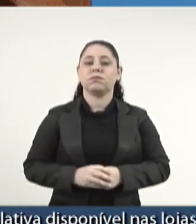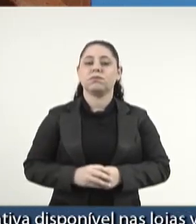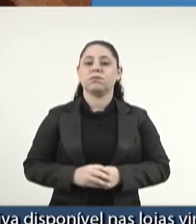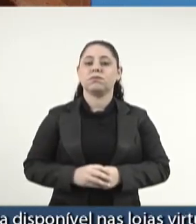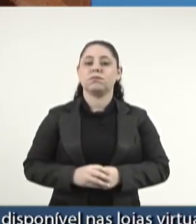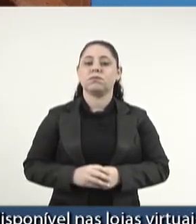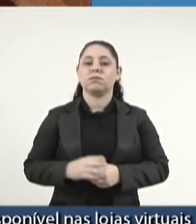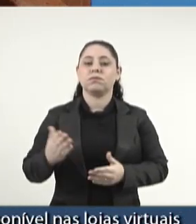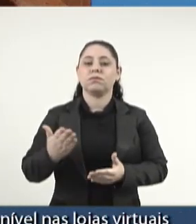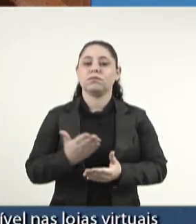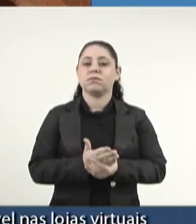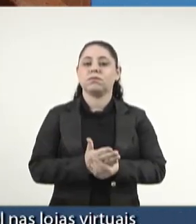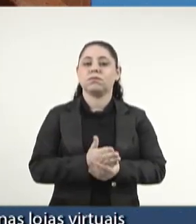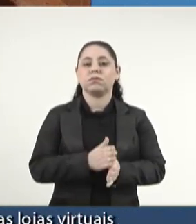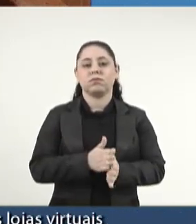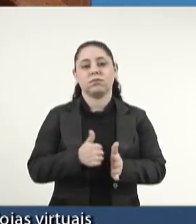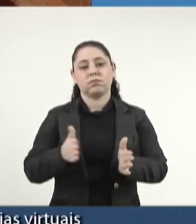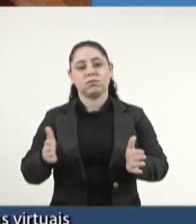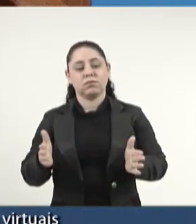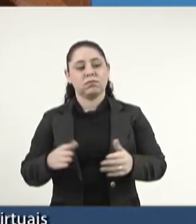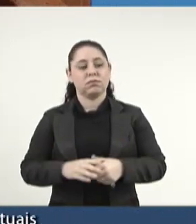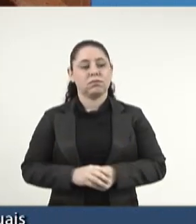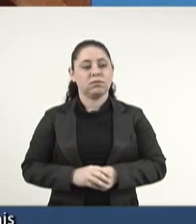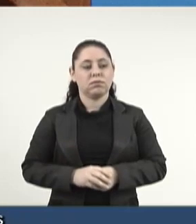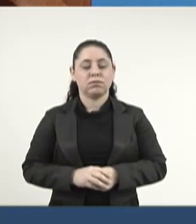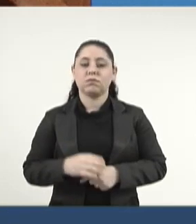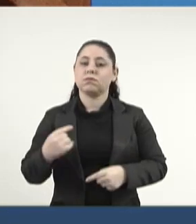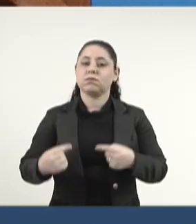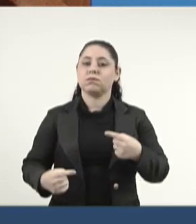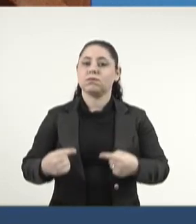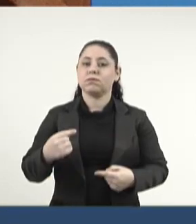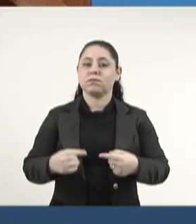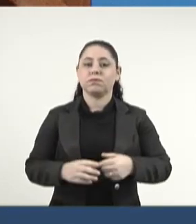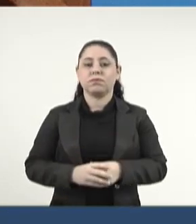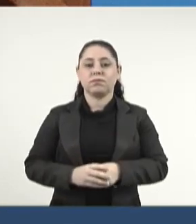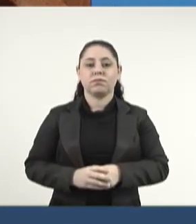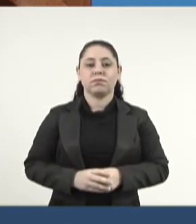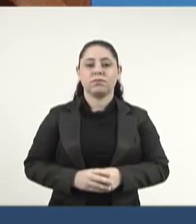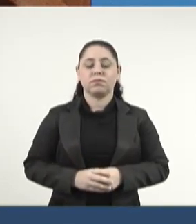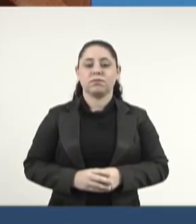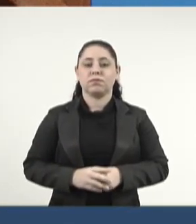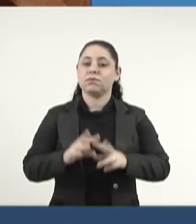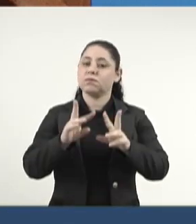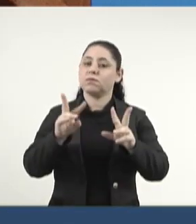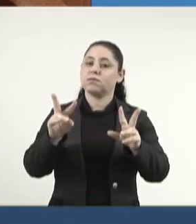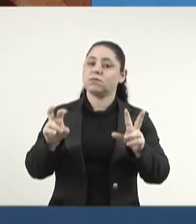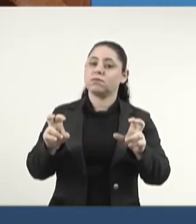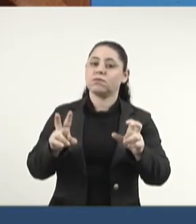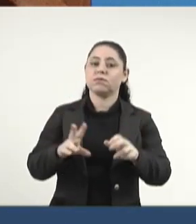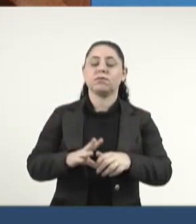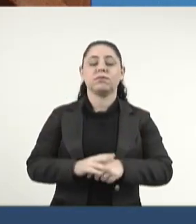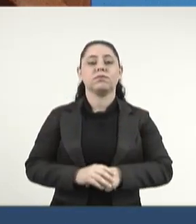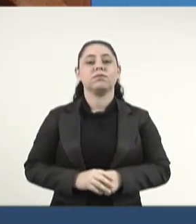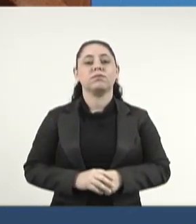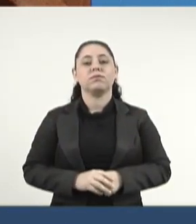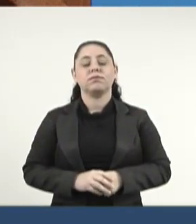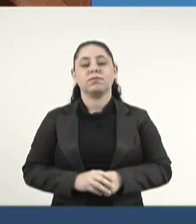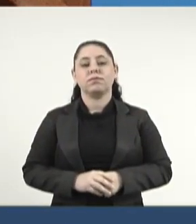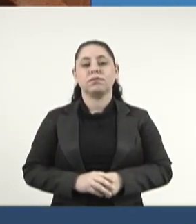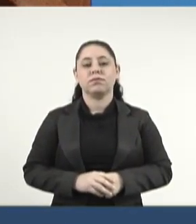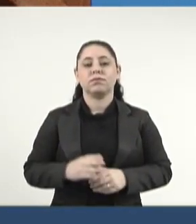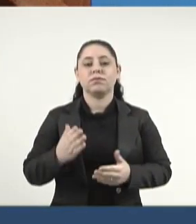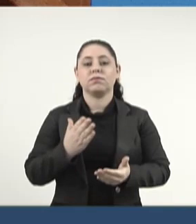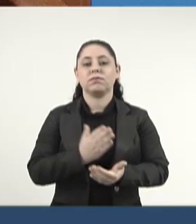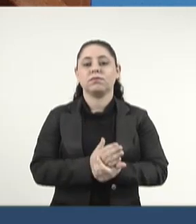processo que está sendo discutido, essas questões.